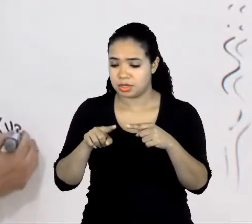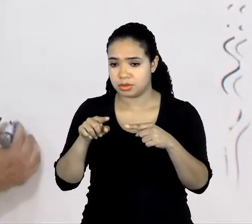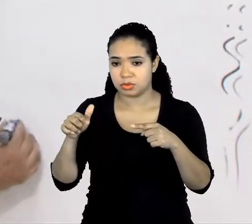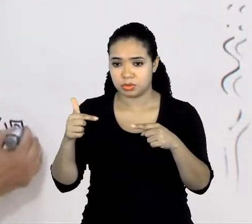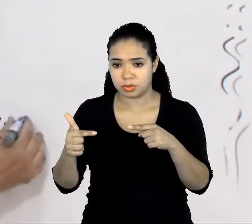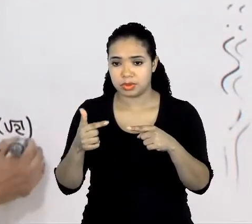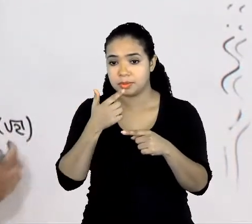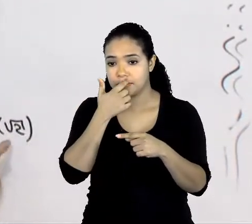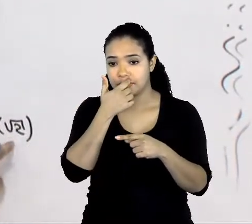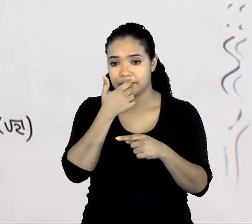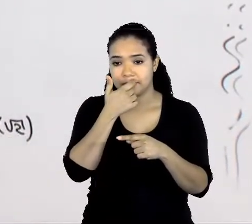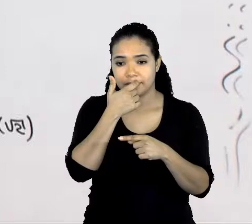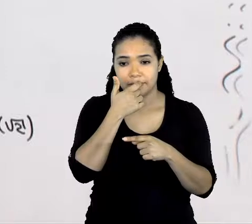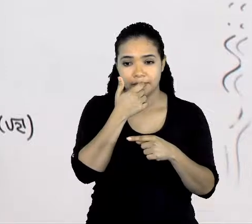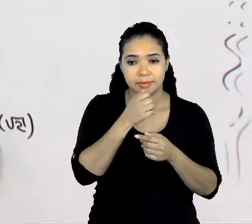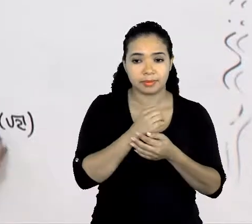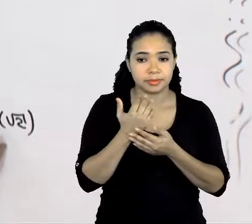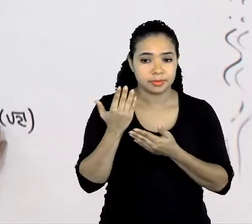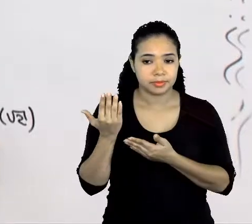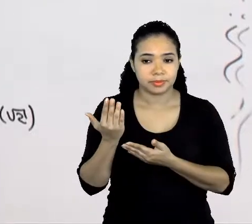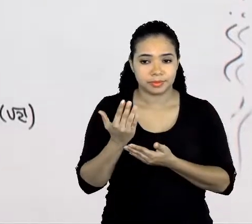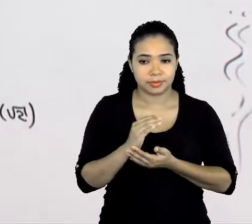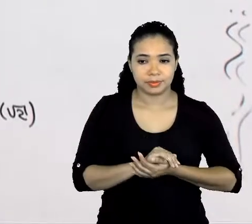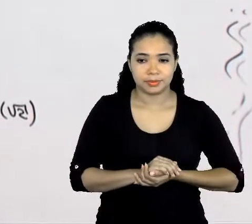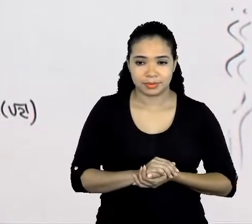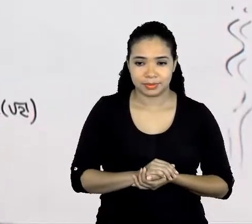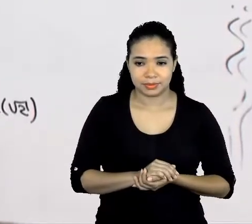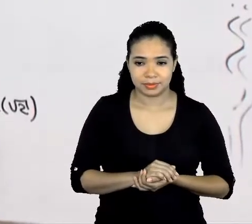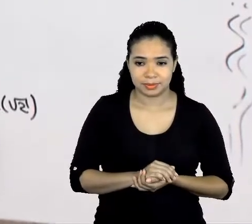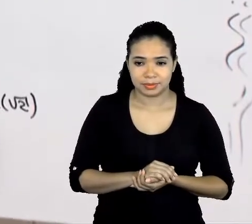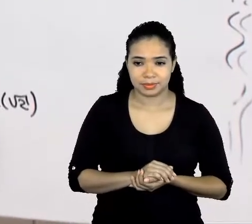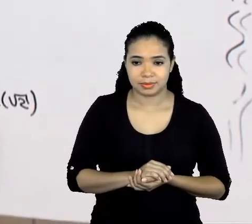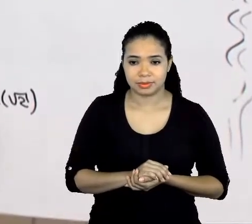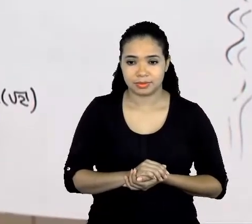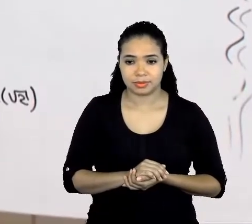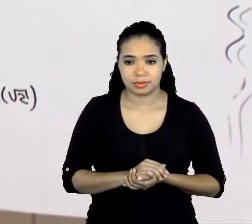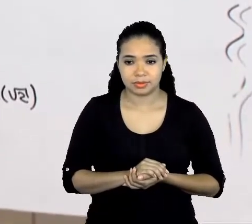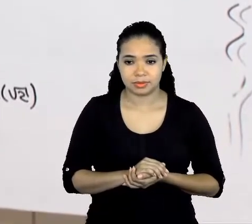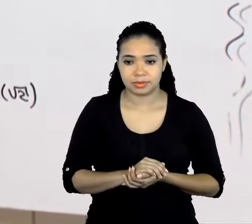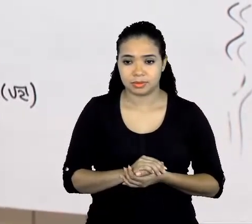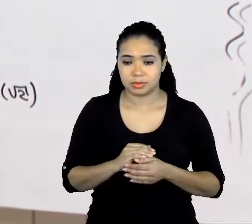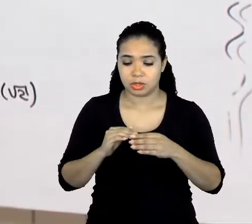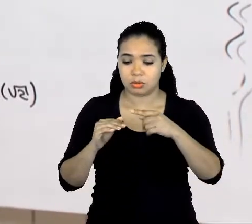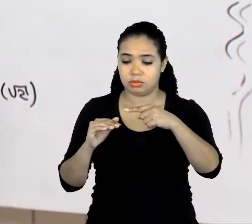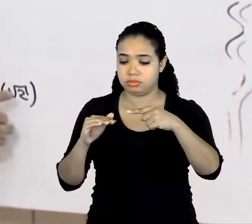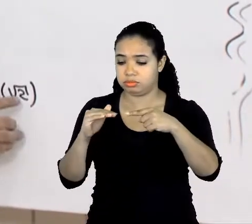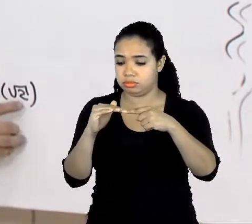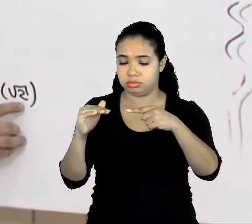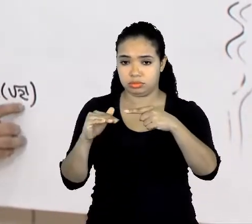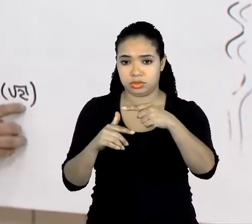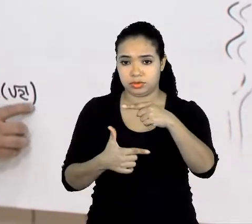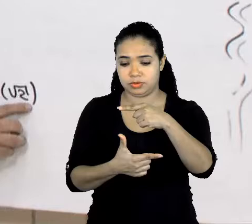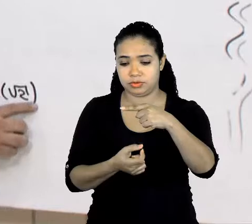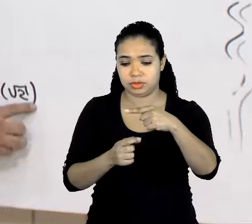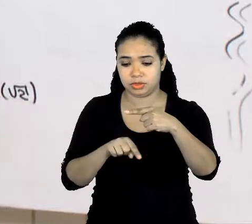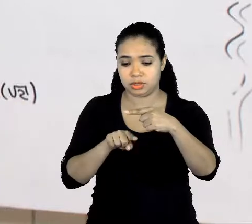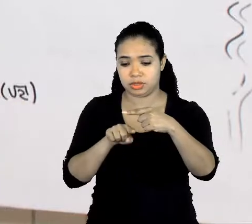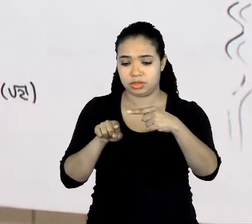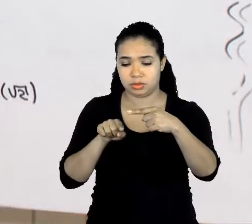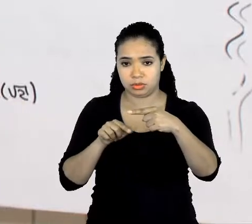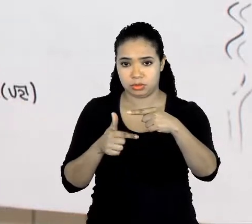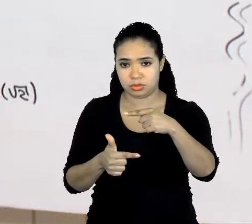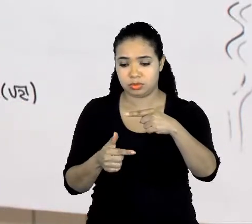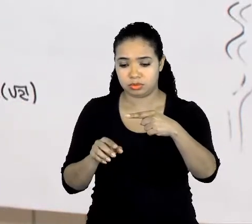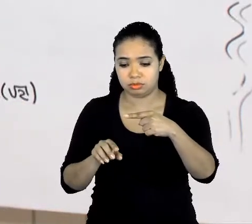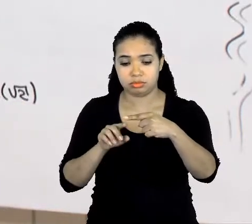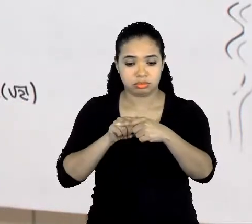2. Coloquei entre parênteses, só para você perceber que esse 20 raiz de 2 era esse denominador e que esse, o que está dentro de parênteses é o que estava